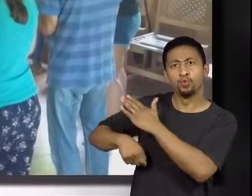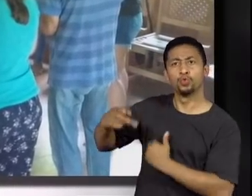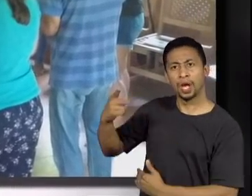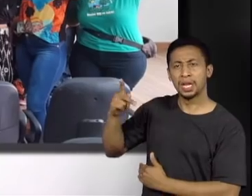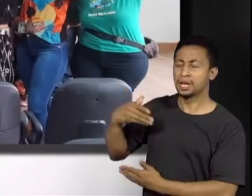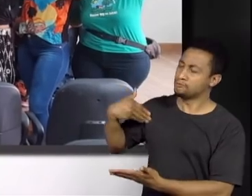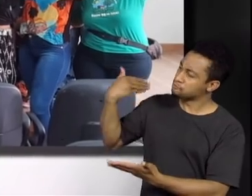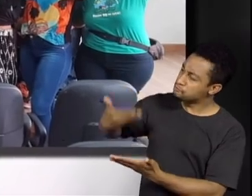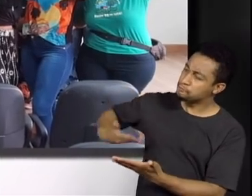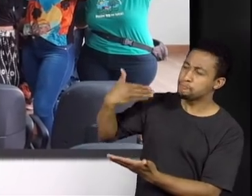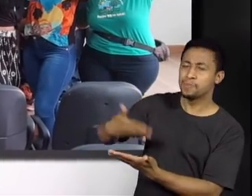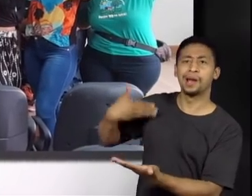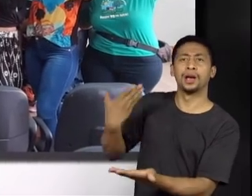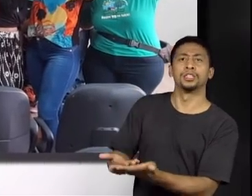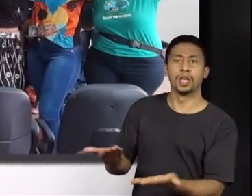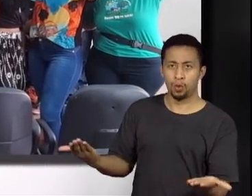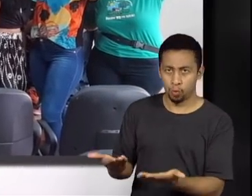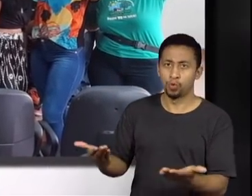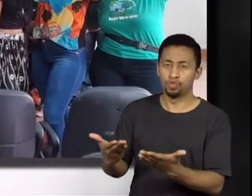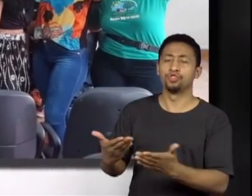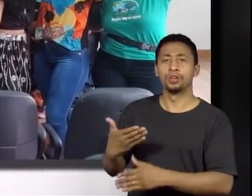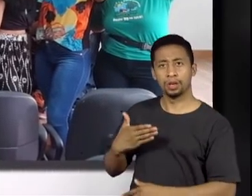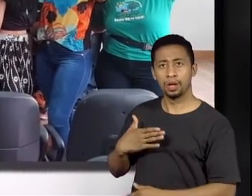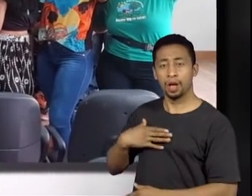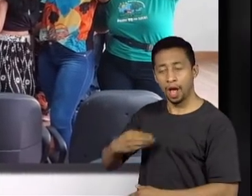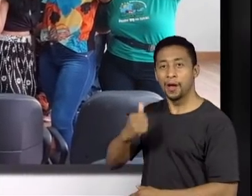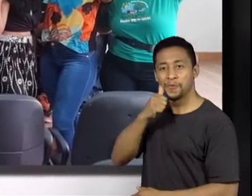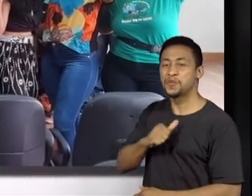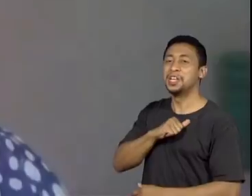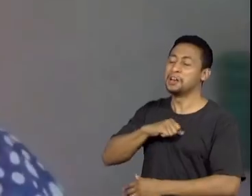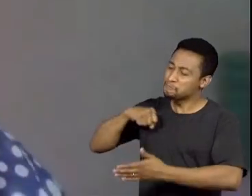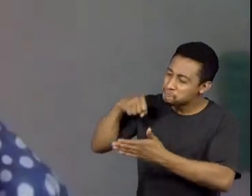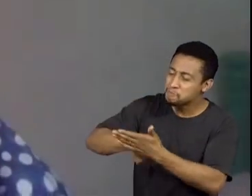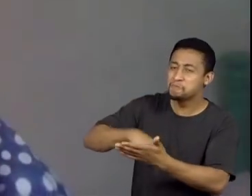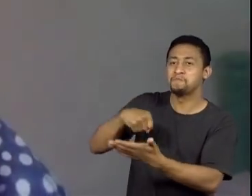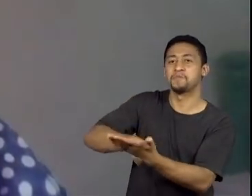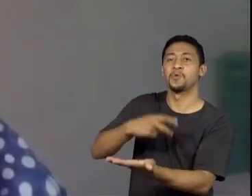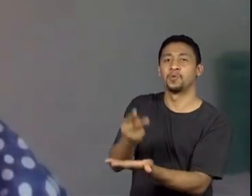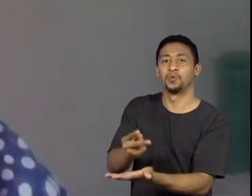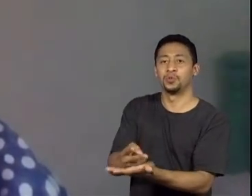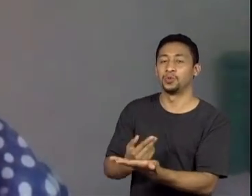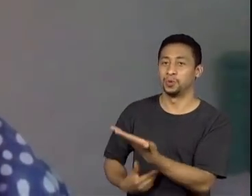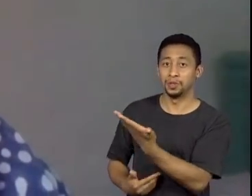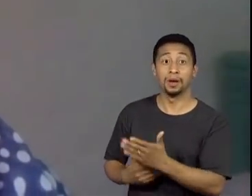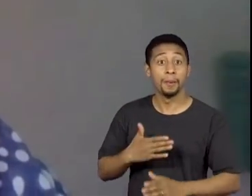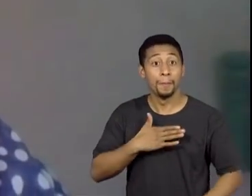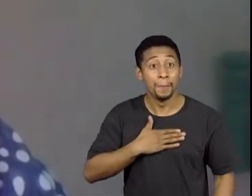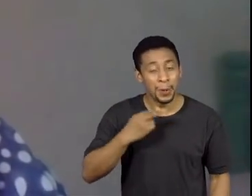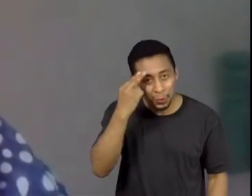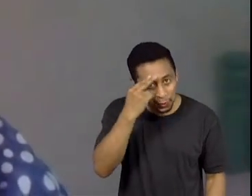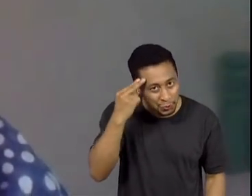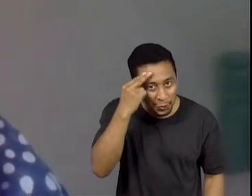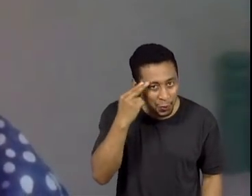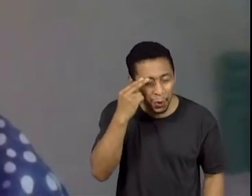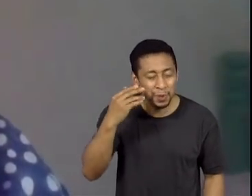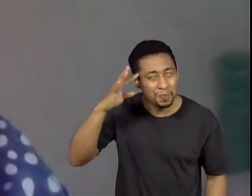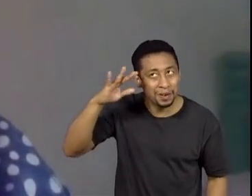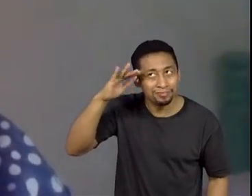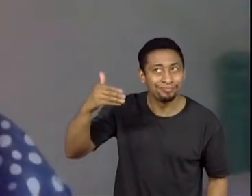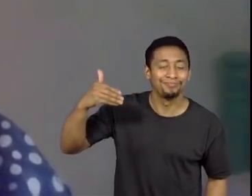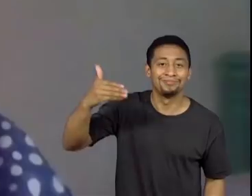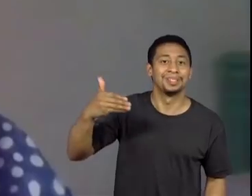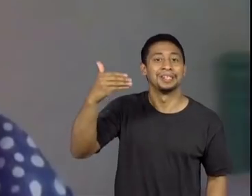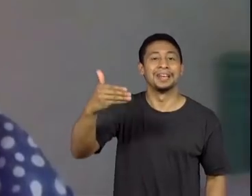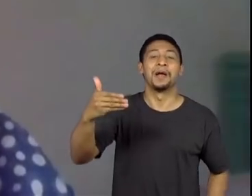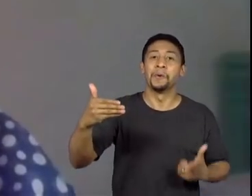na alma e no trabalho de Ângela Mendes. O meu sonho é ver, né, a gente conseguir consolidar